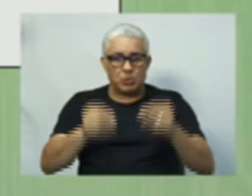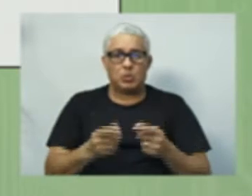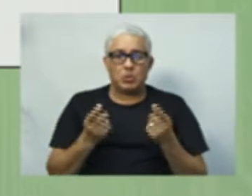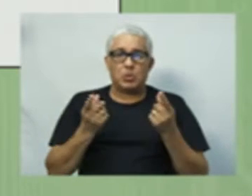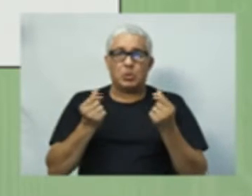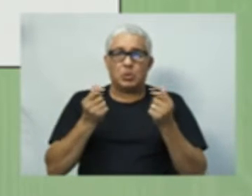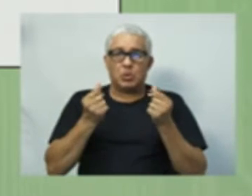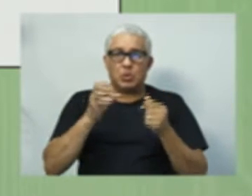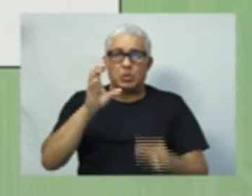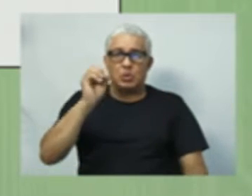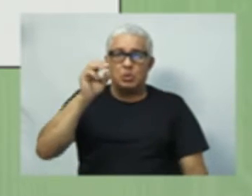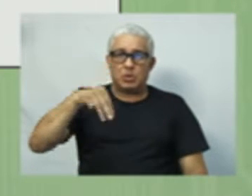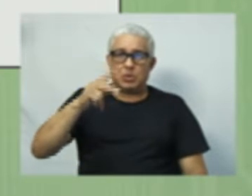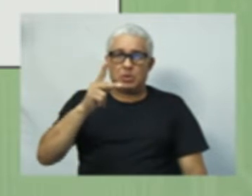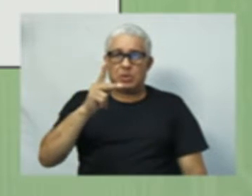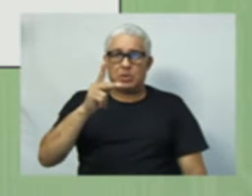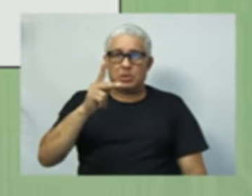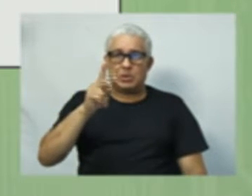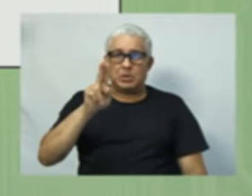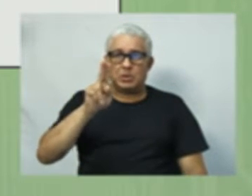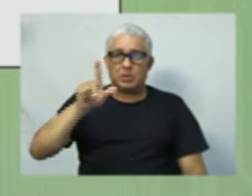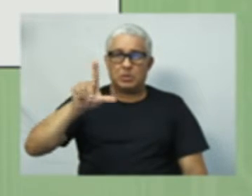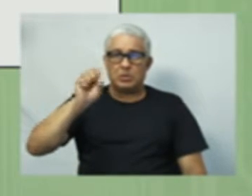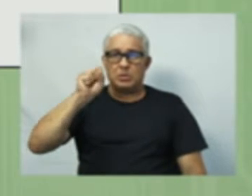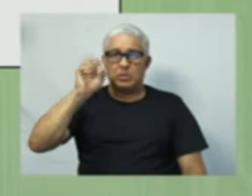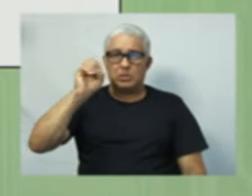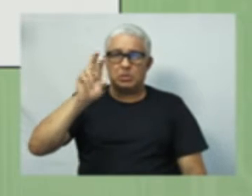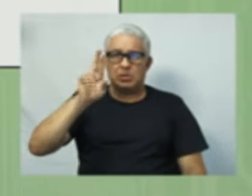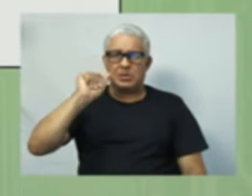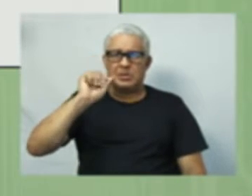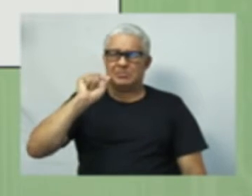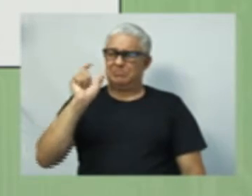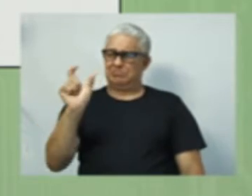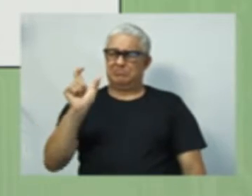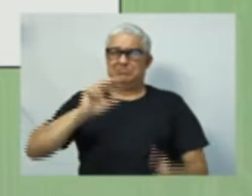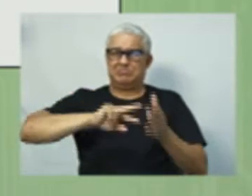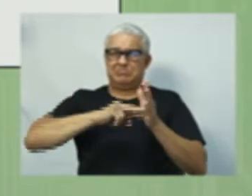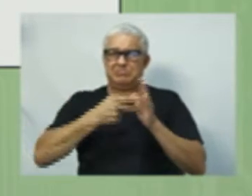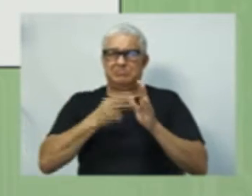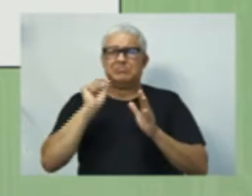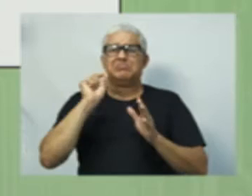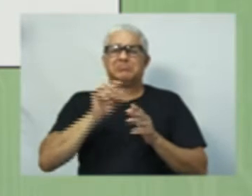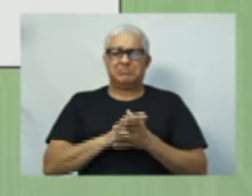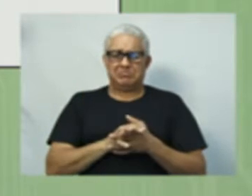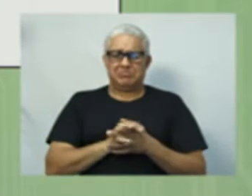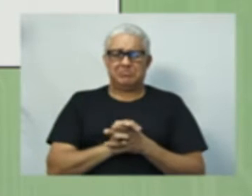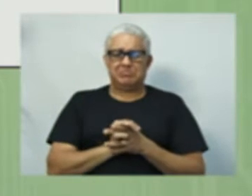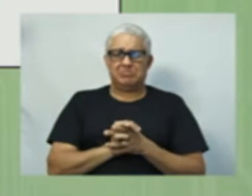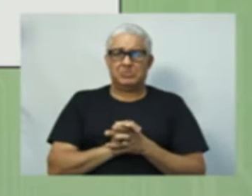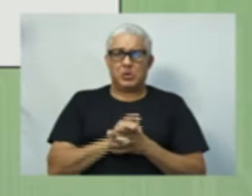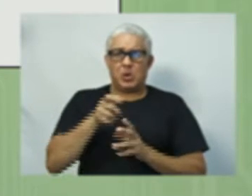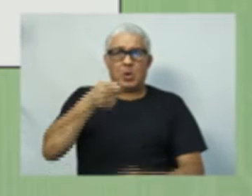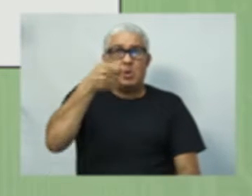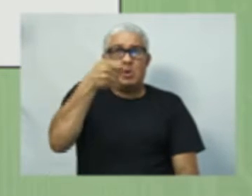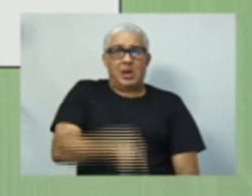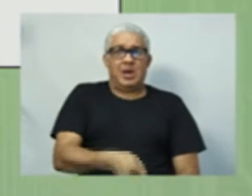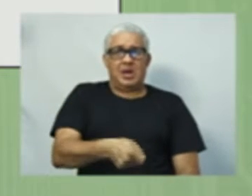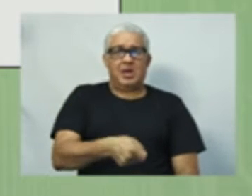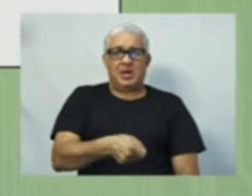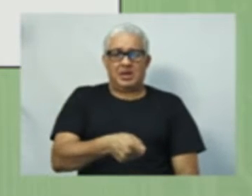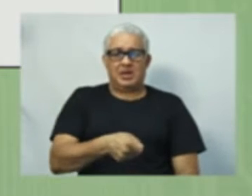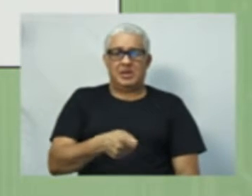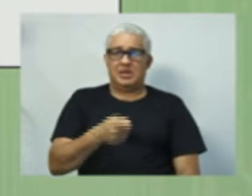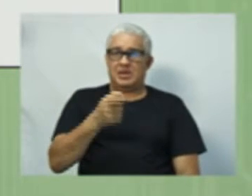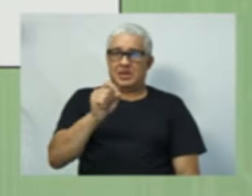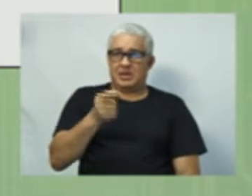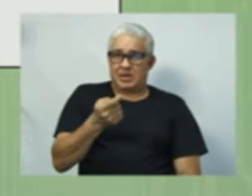pecuniária compulsória. Opa, compulsória, que palavra é essa? Compulsória, de forma obrigatória, em